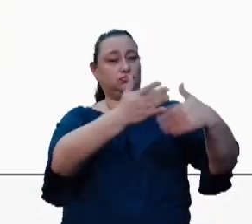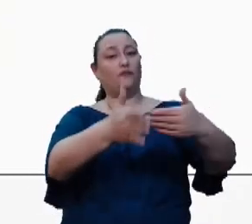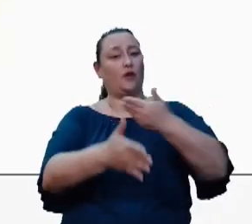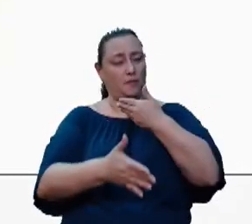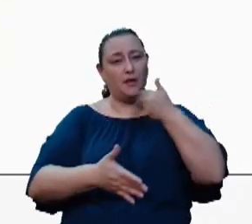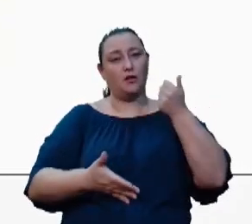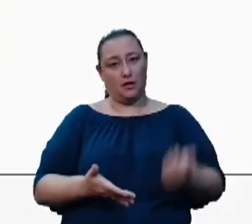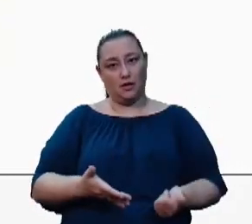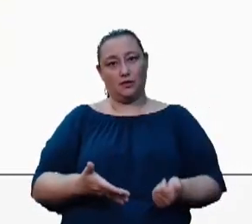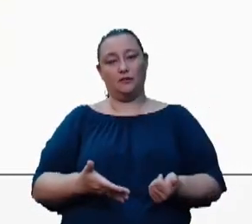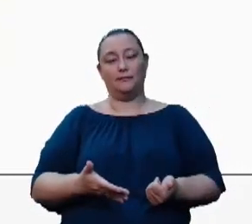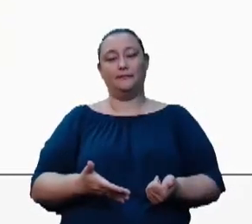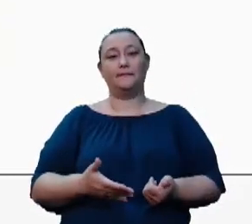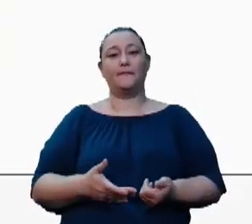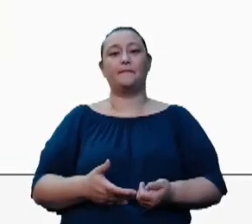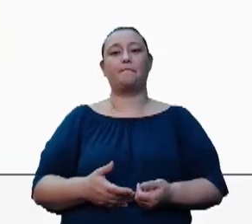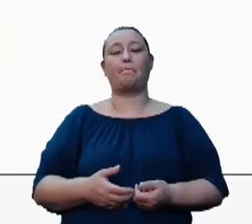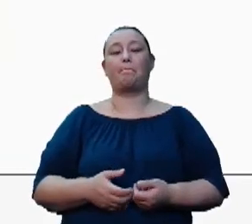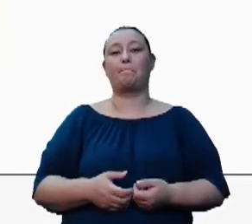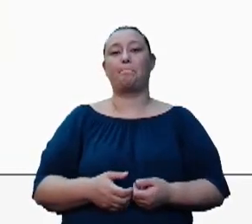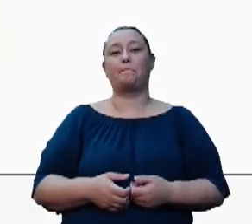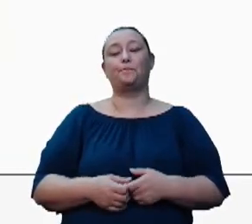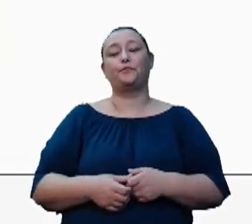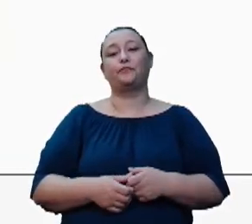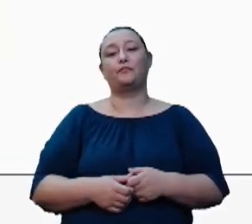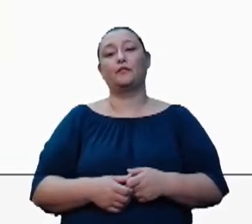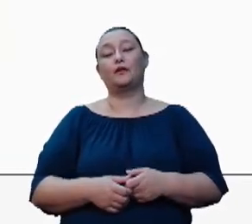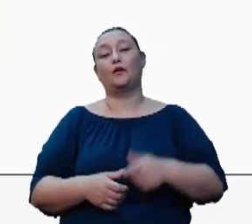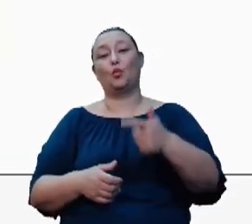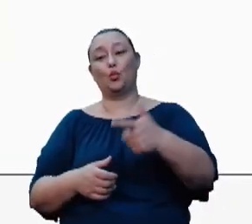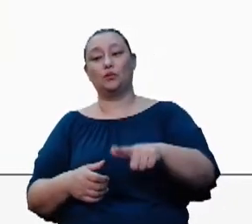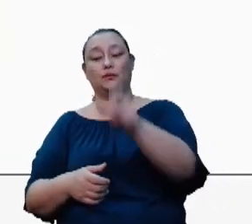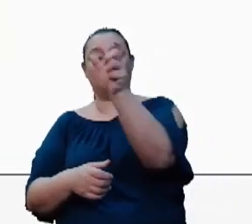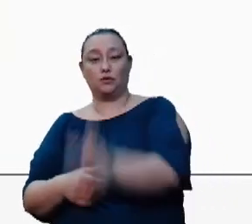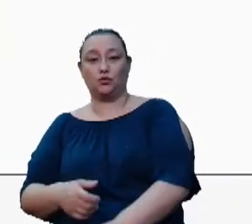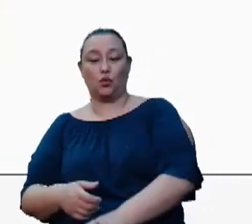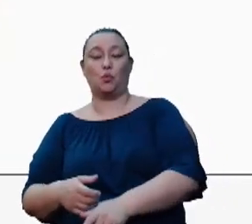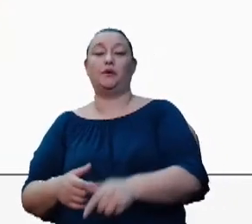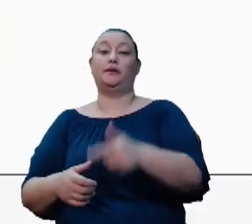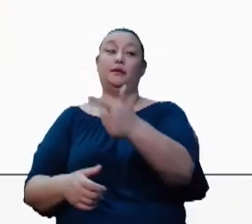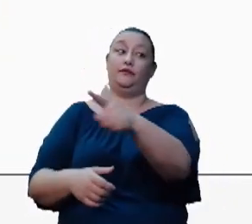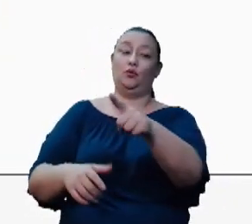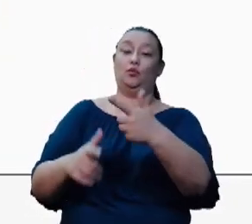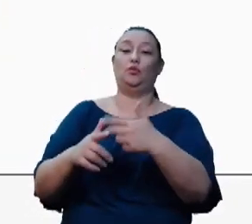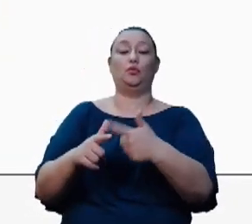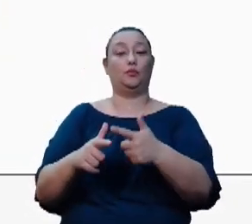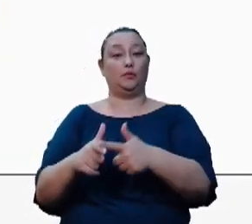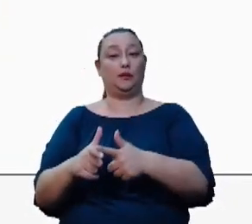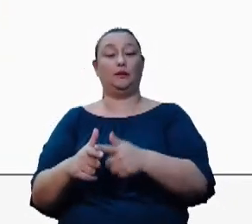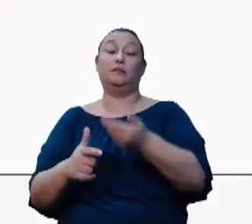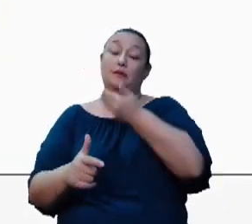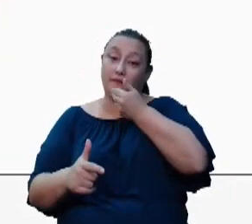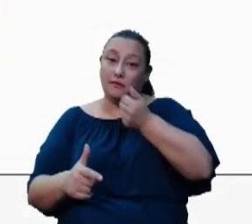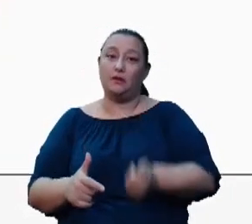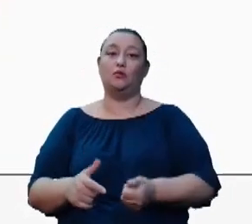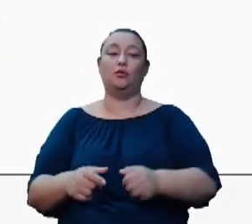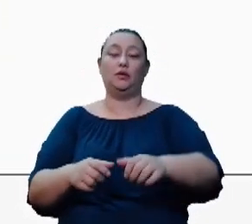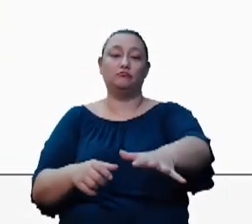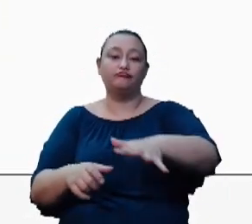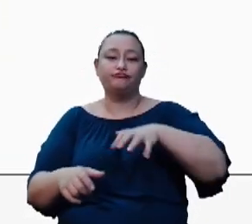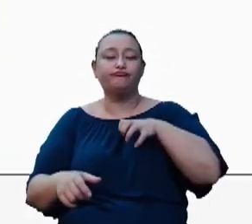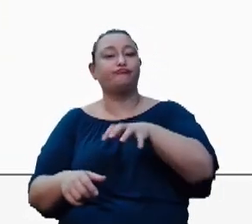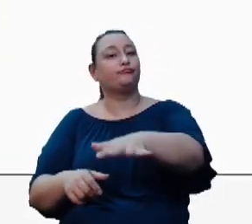No síndrome de Sjögren-Larsson, que foi avaliado em 2 pacientes, houve melhoria da espasticidade